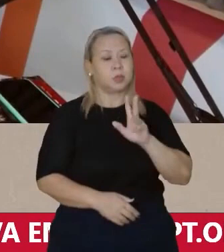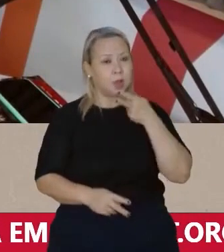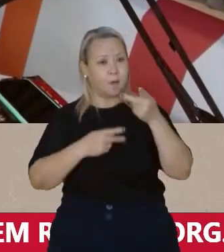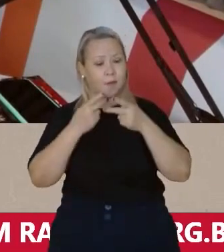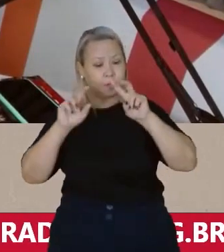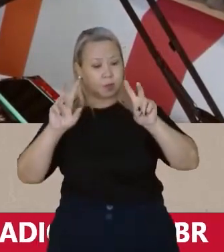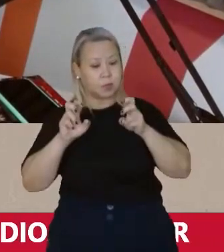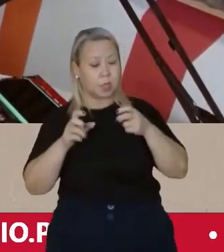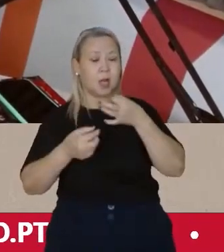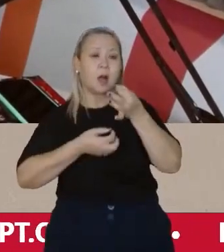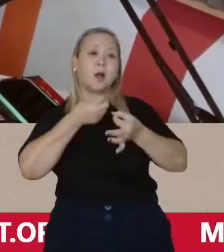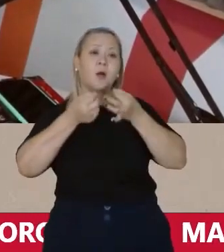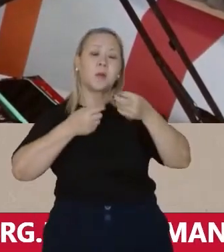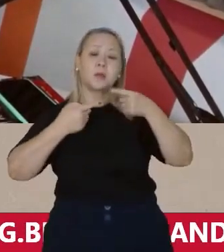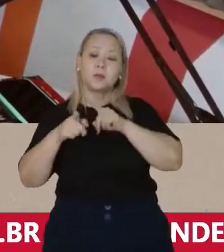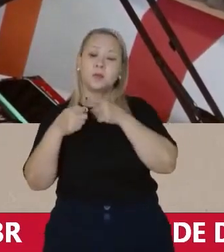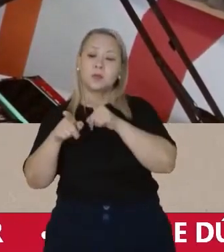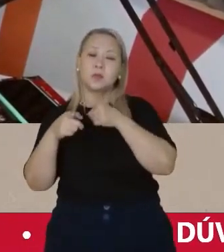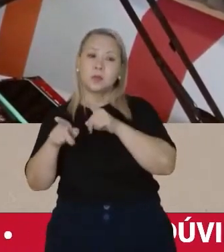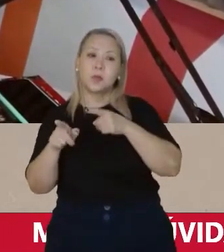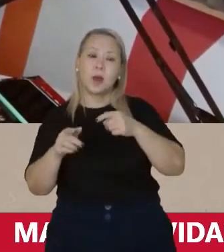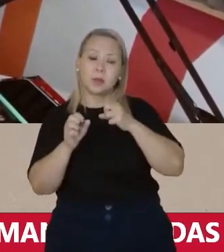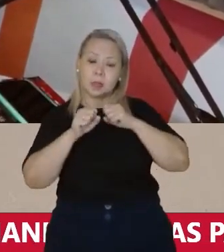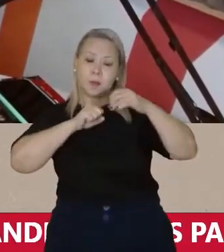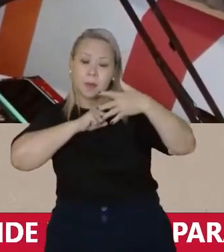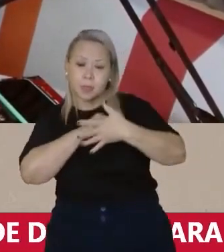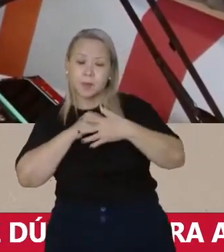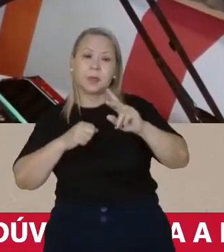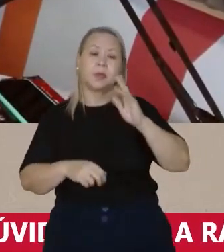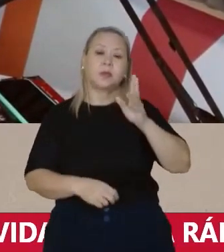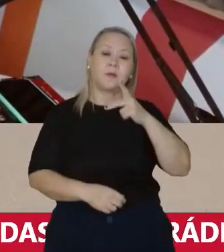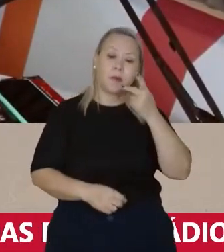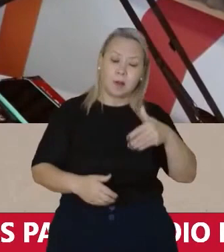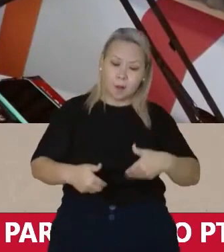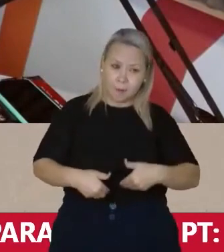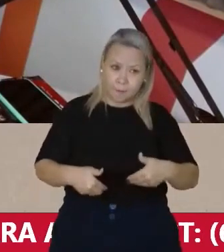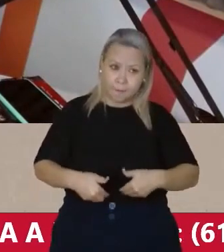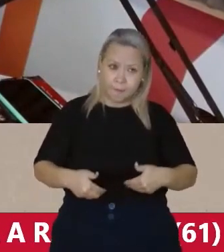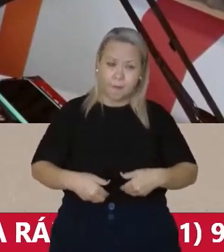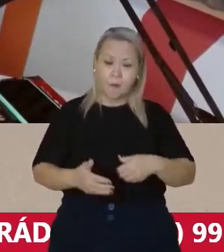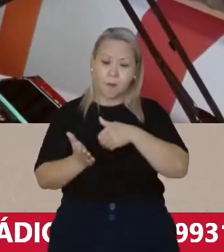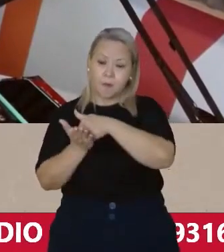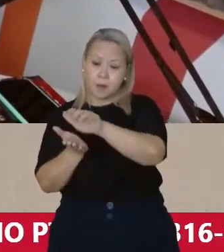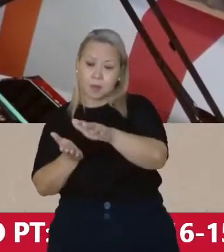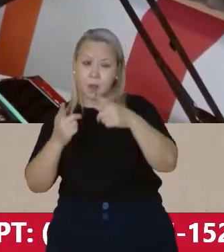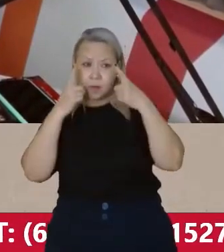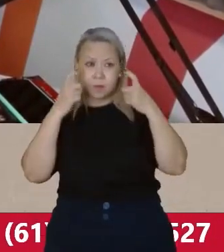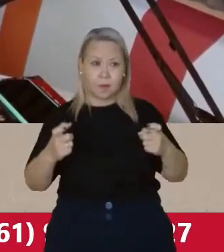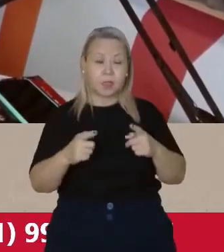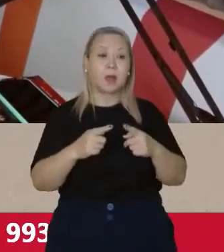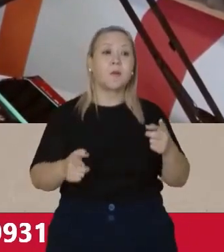Eu queria que a senhora comentasse os impactos da pandemia, que a gente já falou da fome, né, a gente já falou da exclusão, da violência, mas